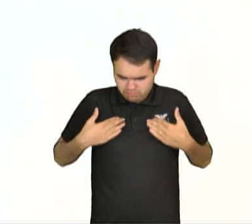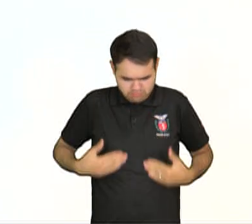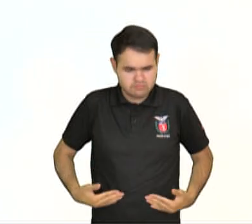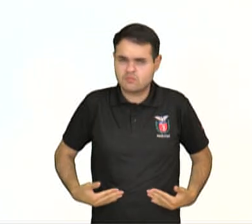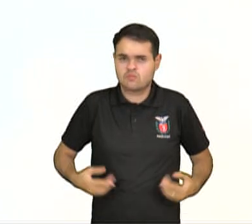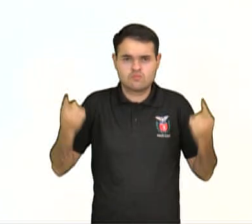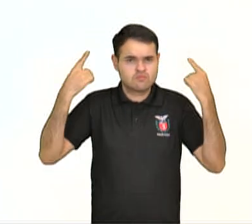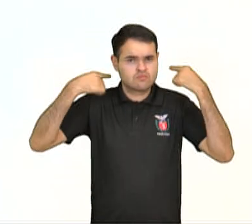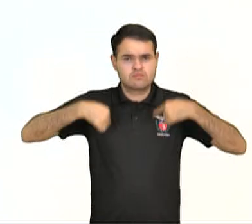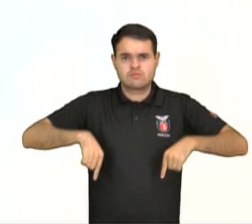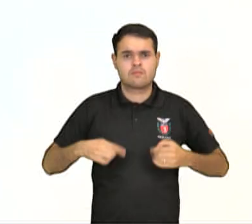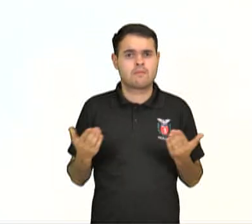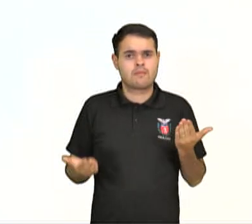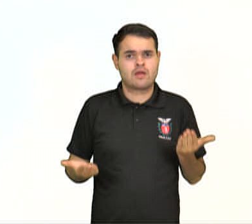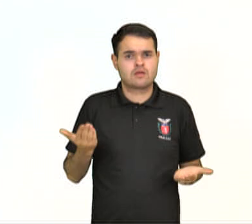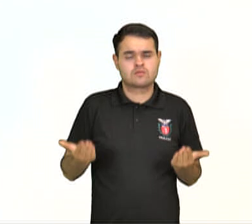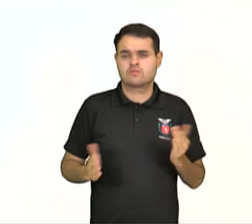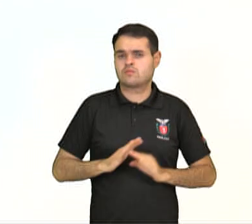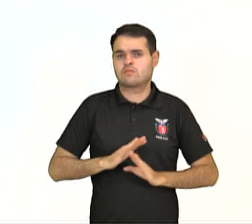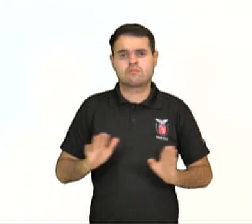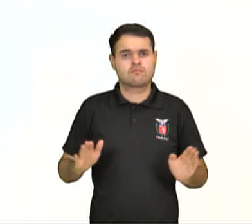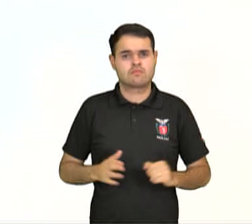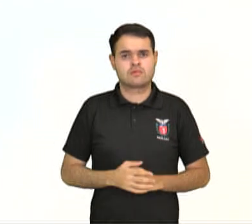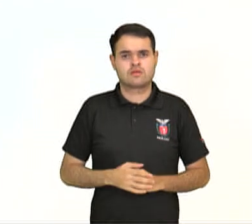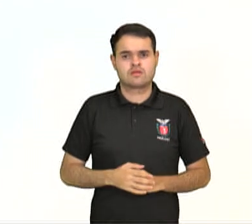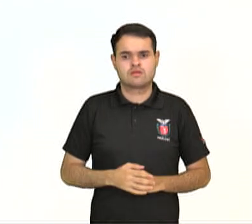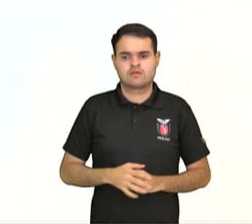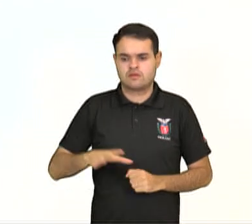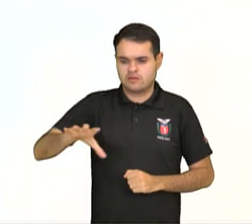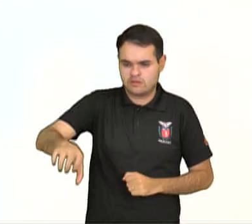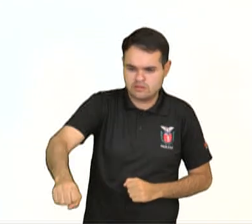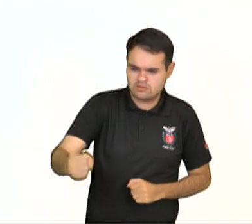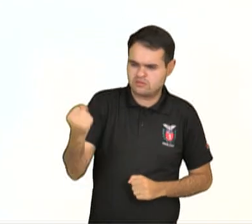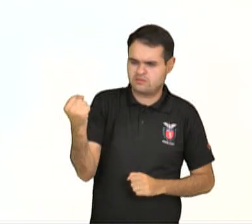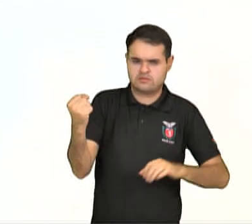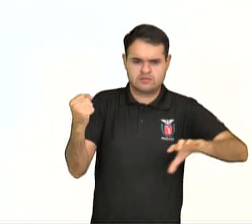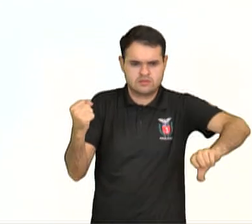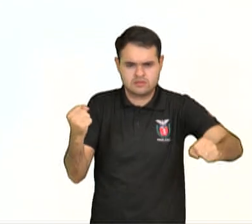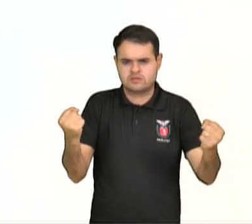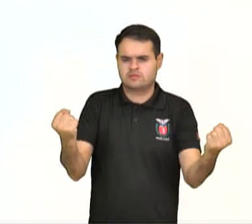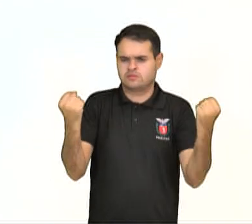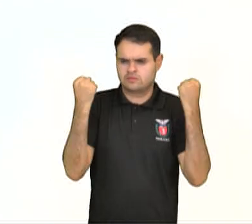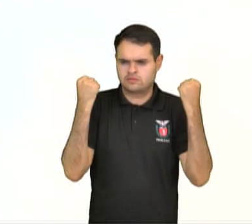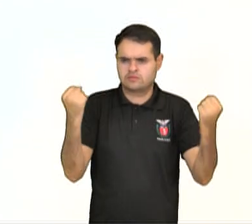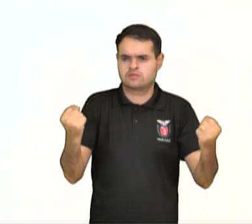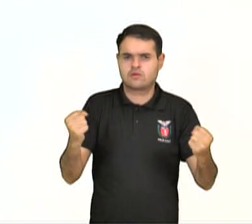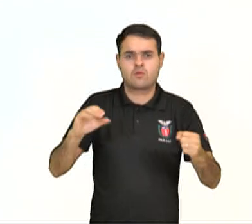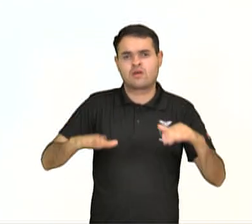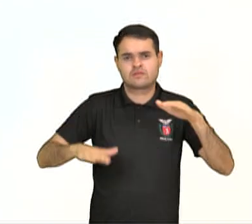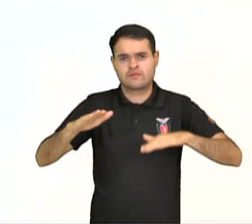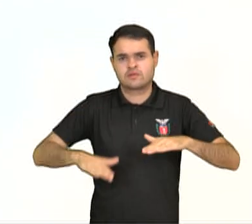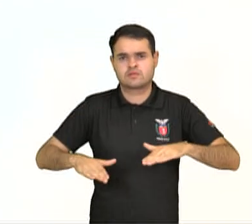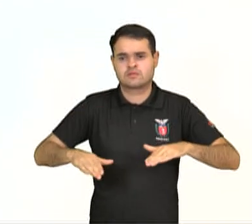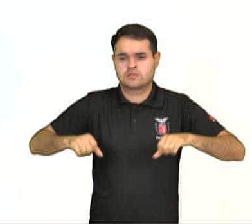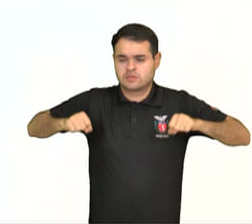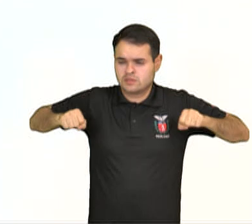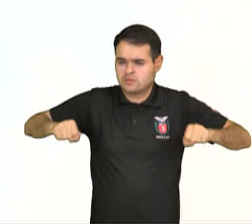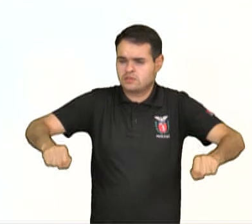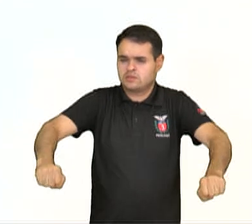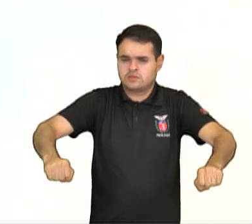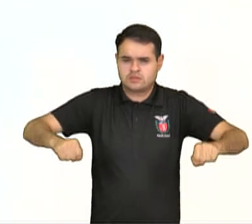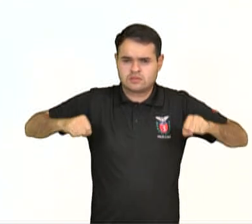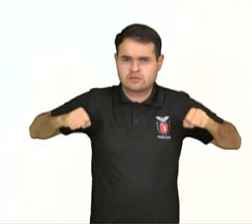próprio corpo. Então, a gente não vai precisar de equipamentos muito complicados e muito caros, né? Os exercícios